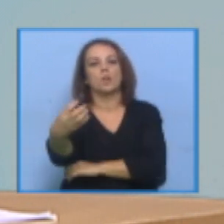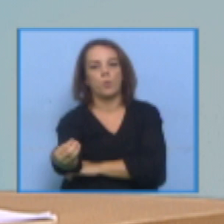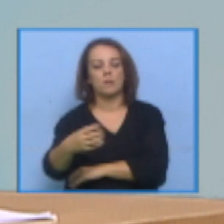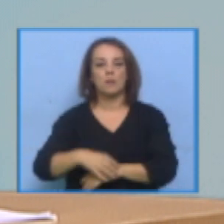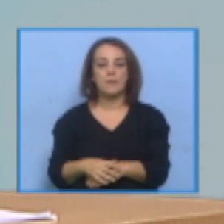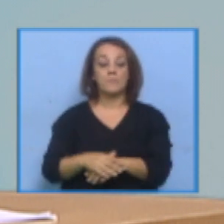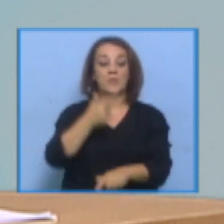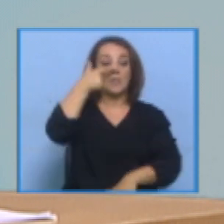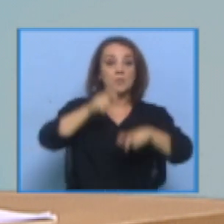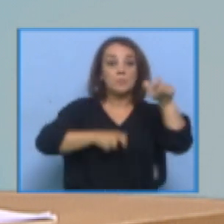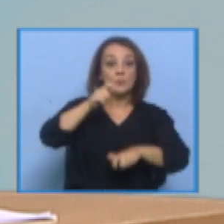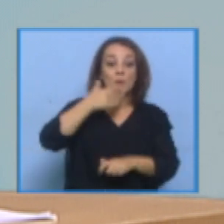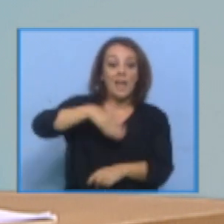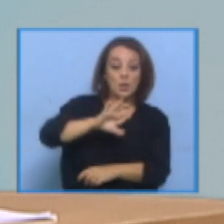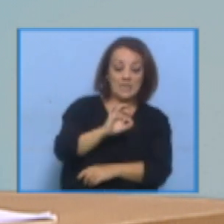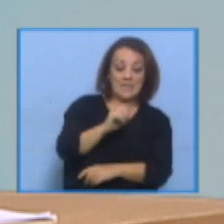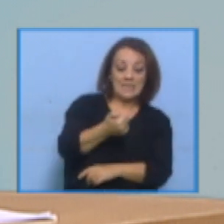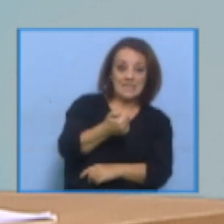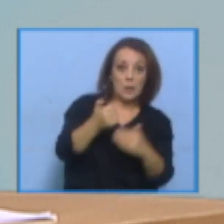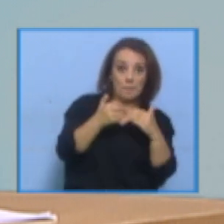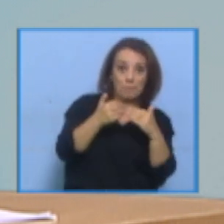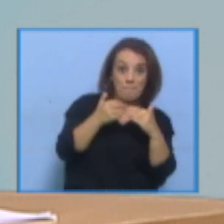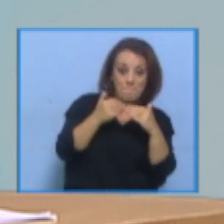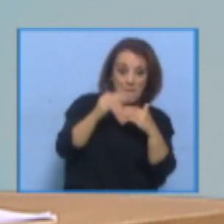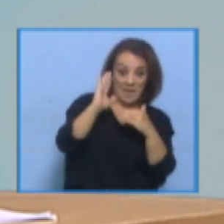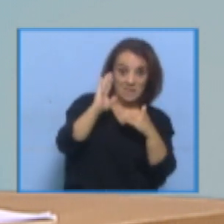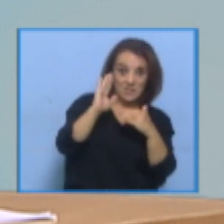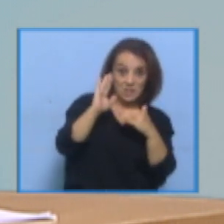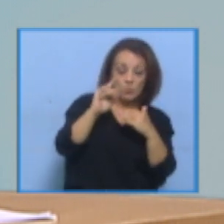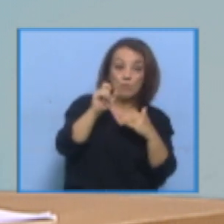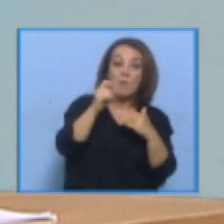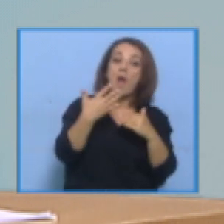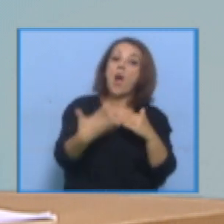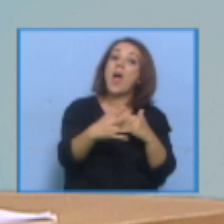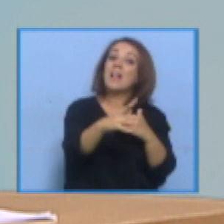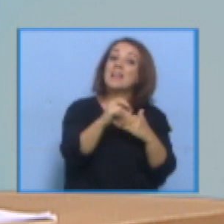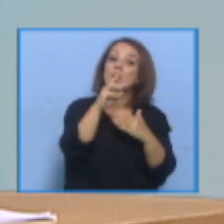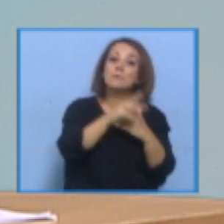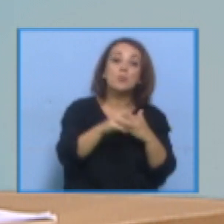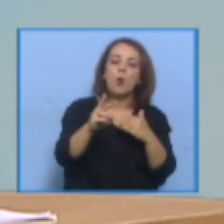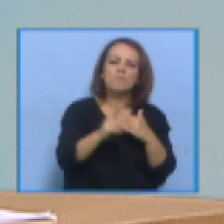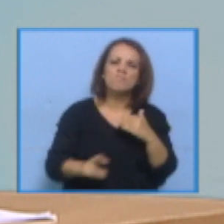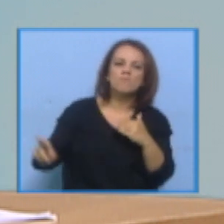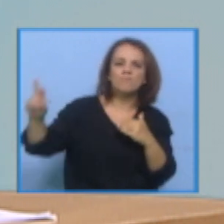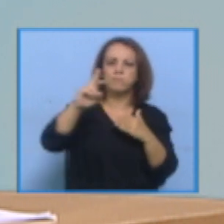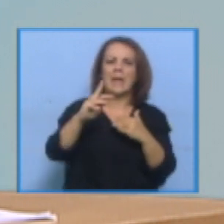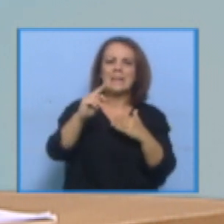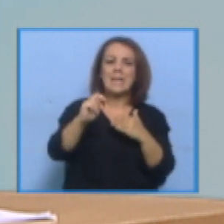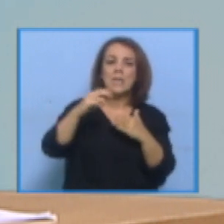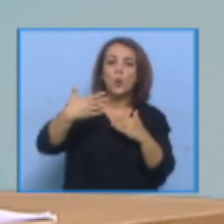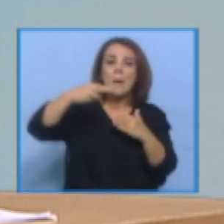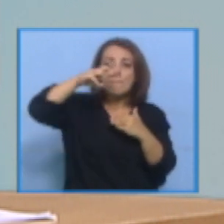com mais de 85 anos passará de qualquer coisa como 13 milhões para 31 milhões, sendo